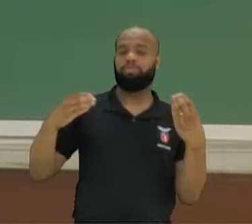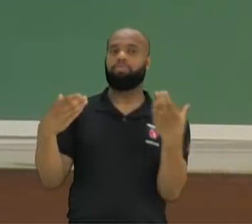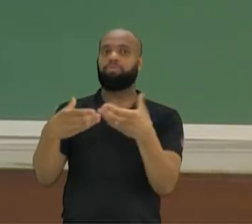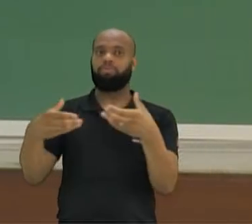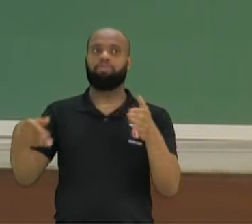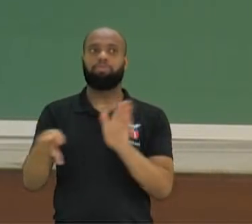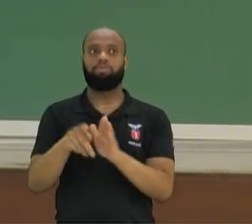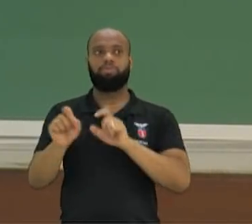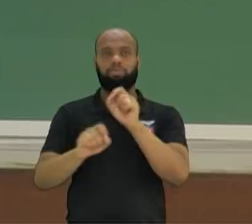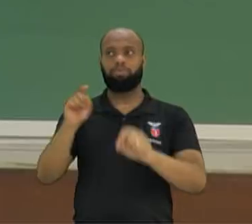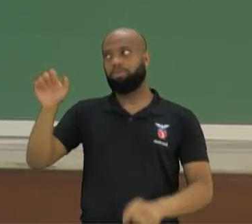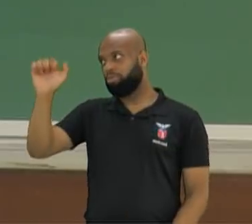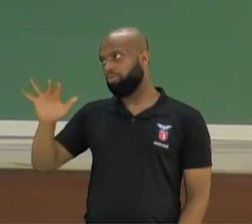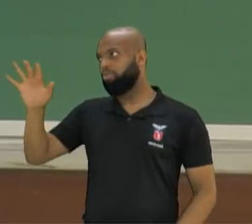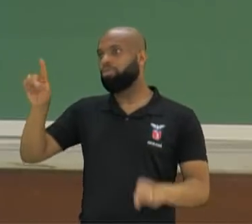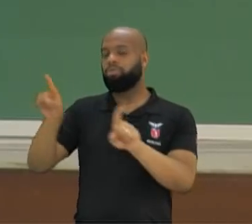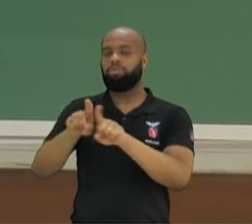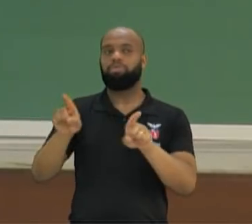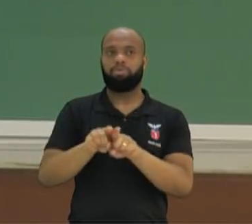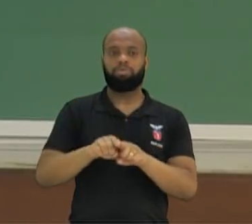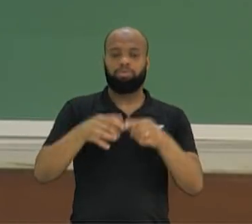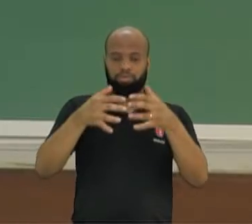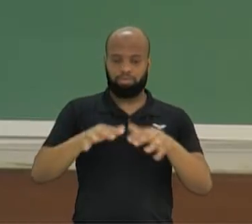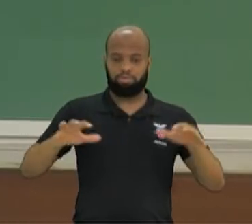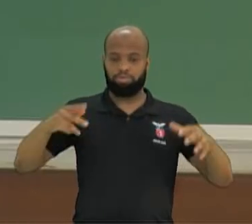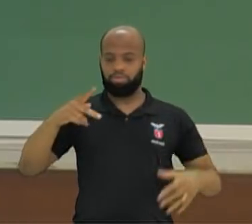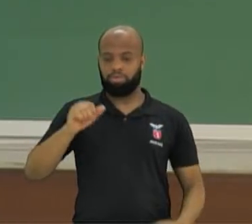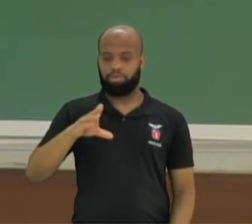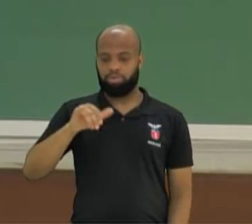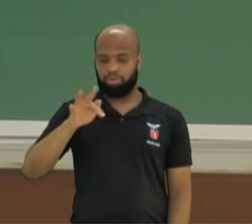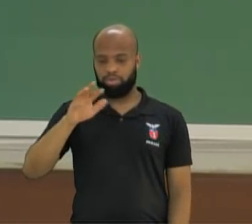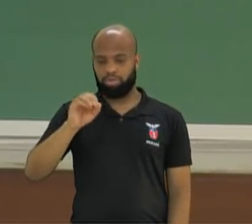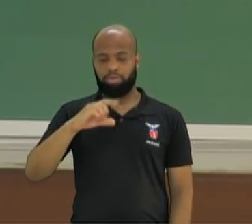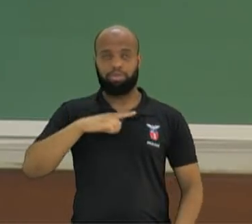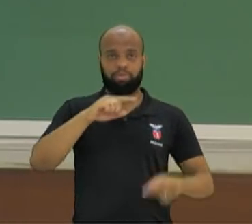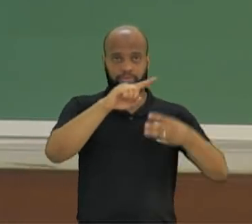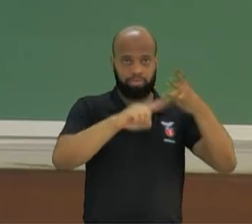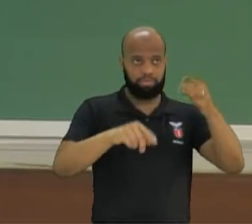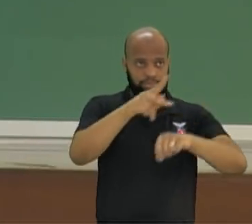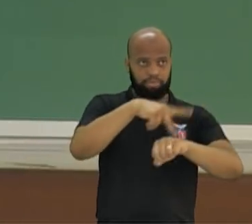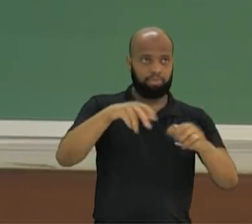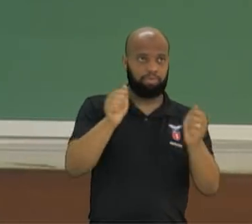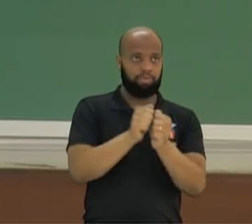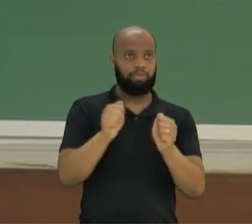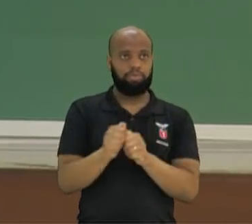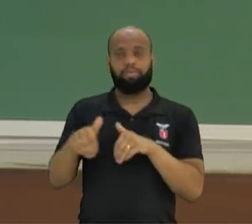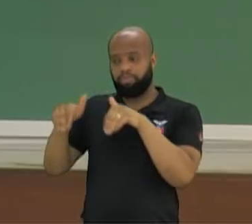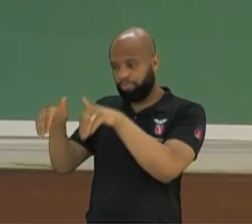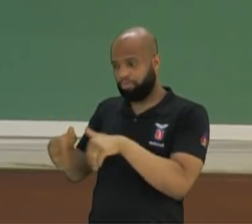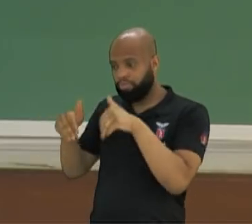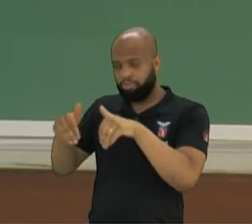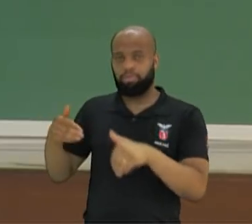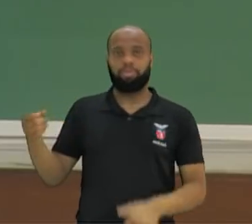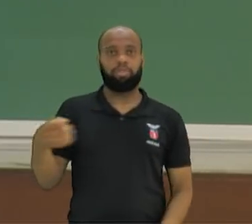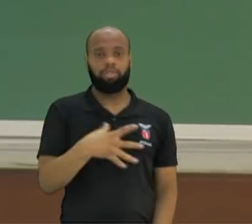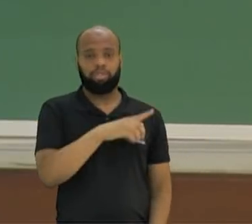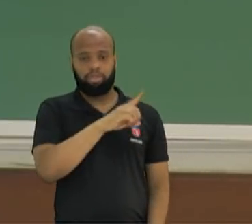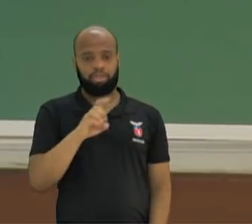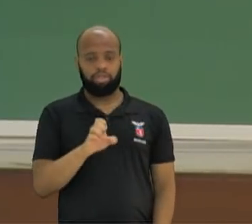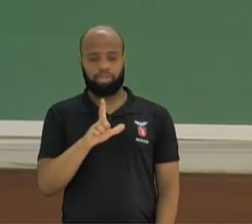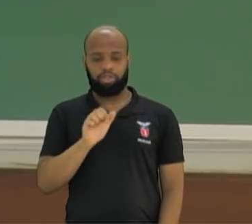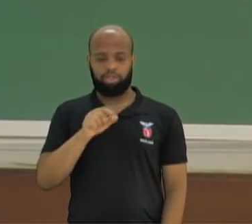econômica da Ásia e do Pacífico. Mas, por enquanto, só temos 3 países da Oceania que fazem parte: Austrália, Nova Zelândia e a Papua Nova